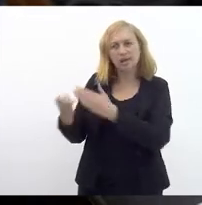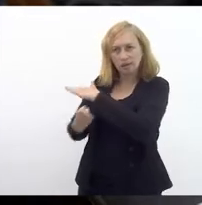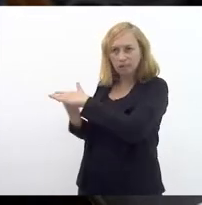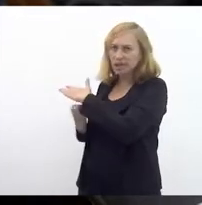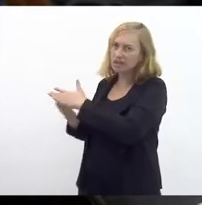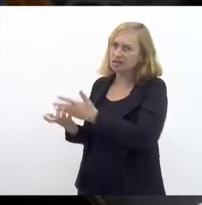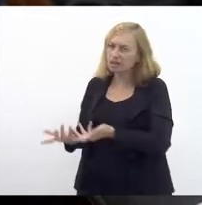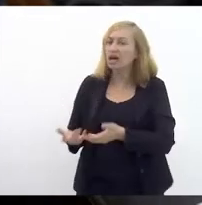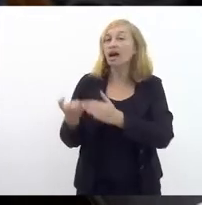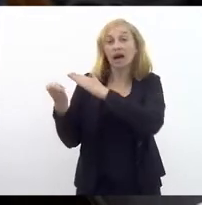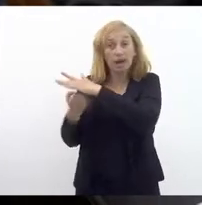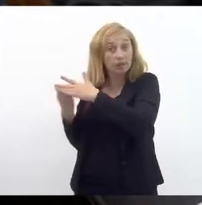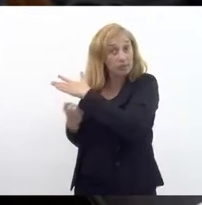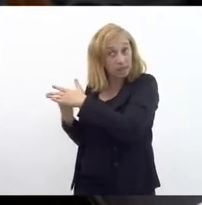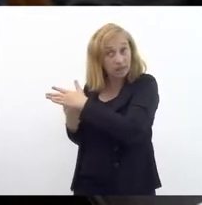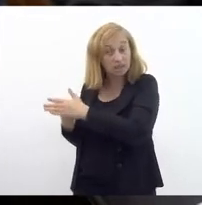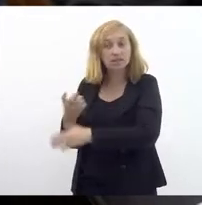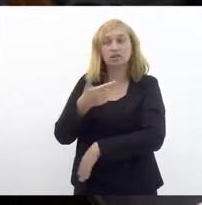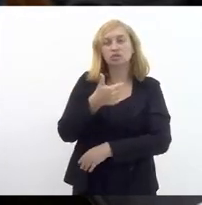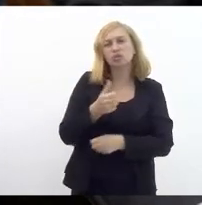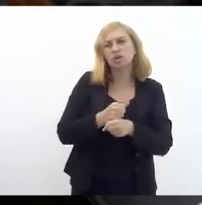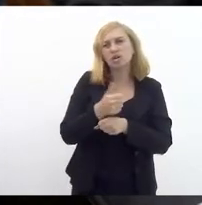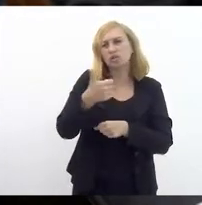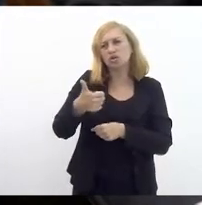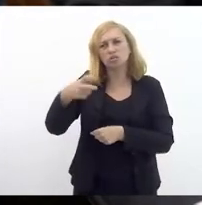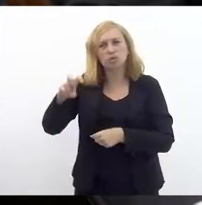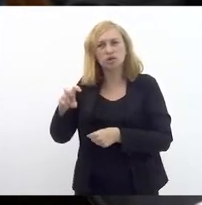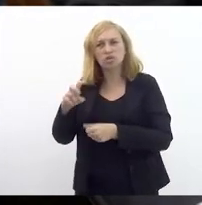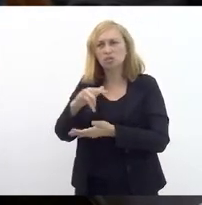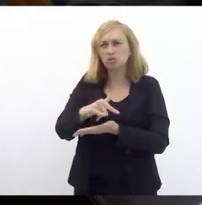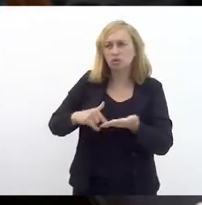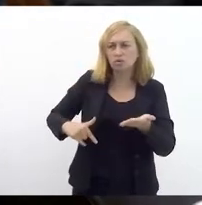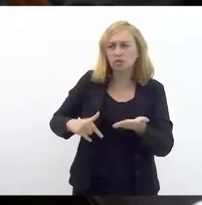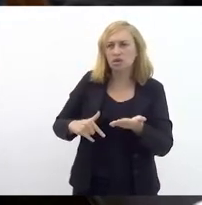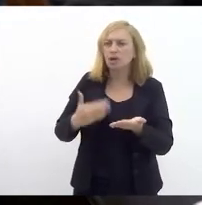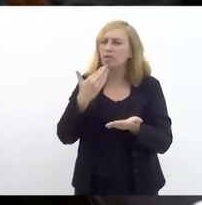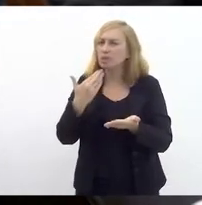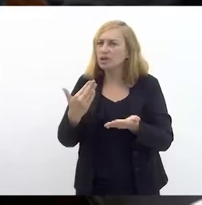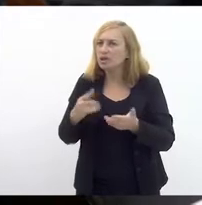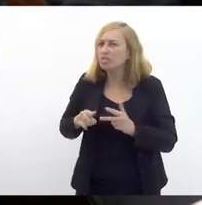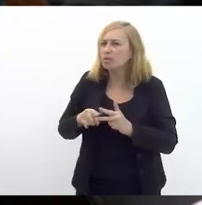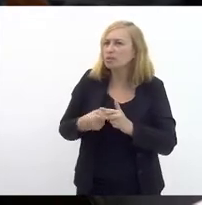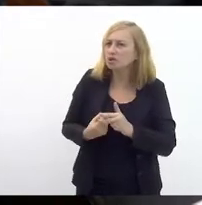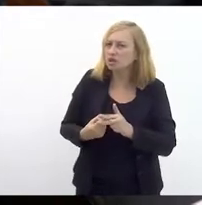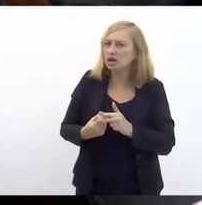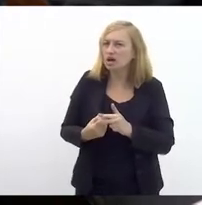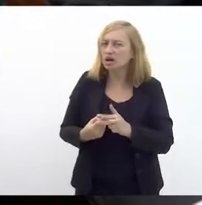A concessionária, em 2015, entrou com um documento pedindo para alterar os...